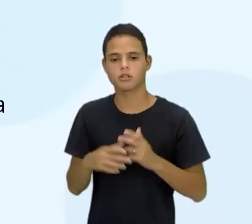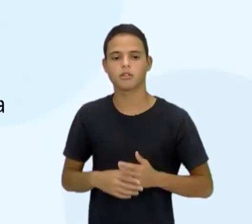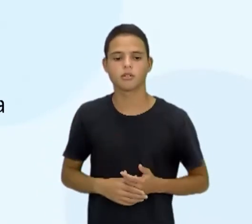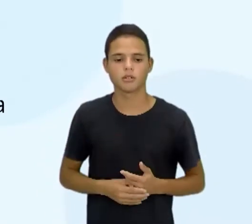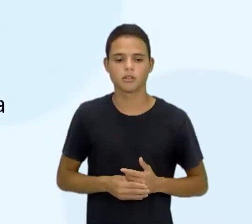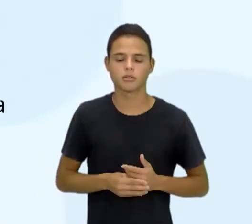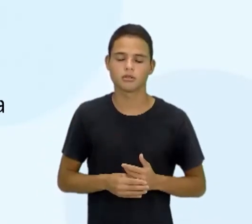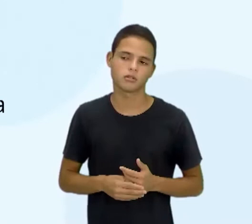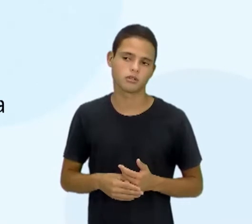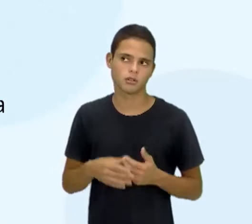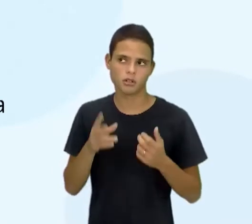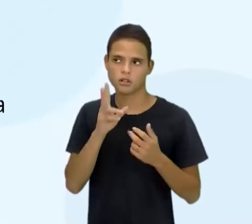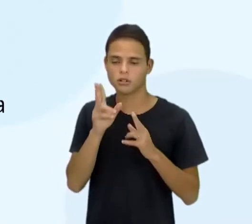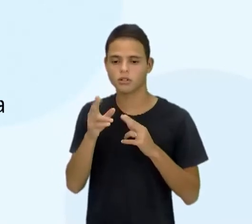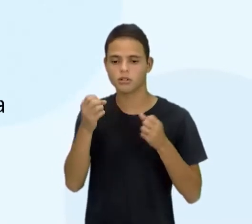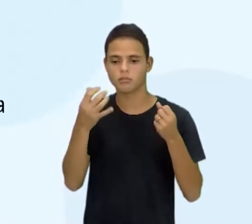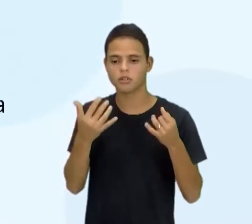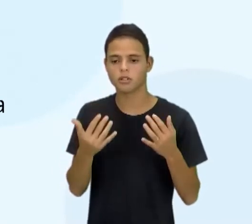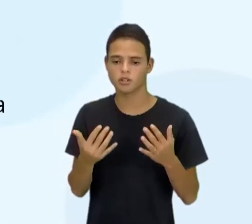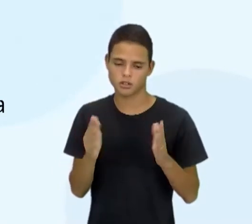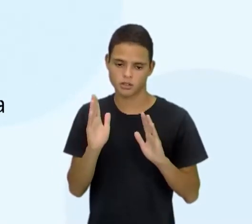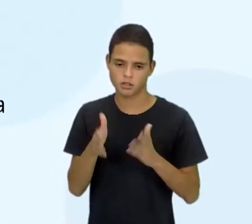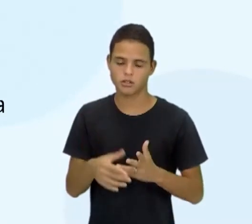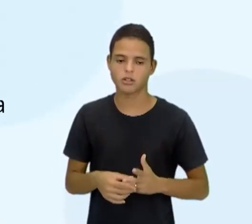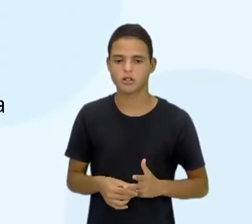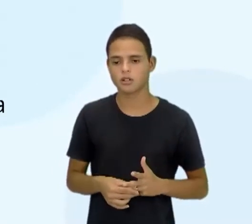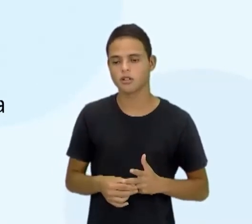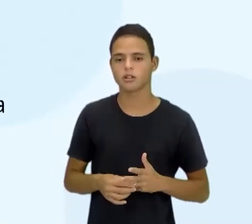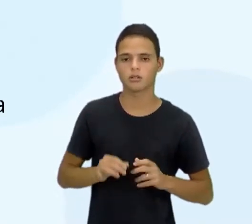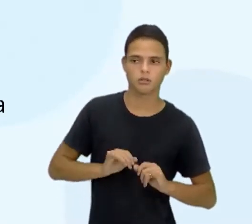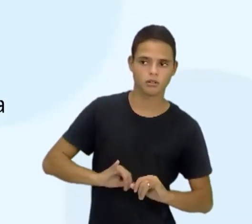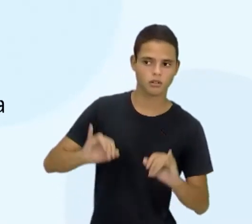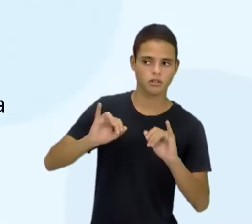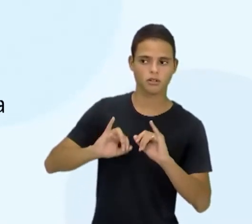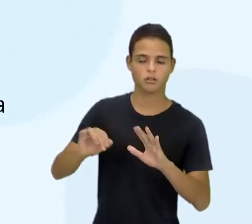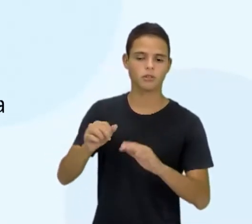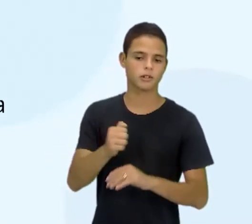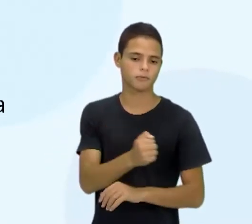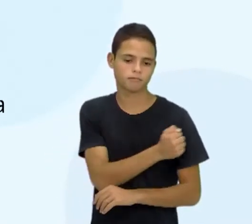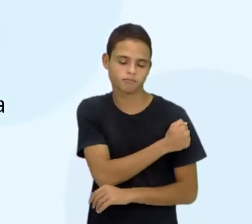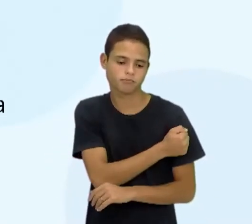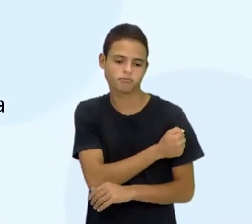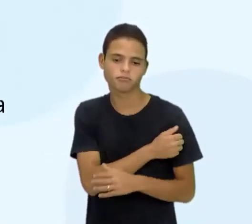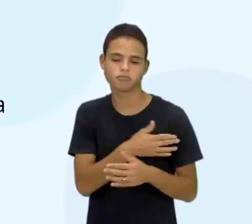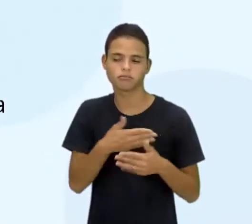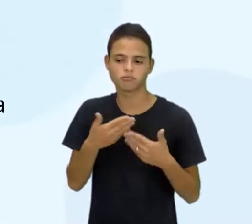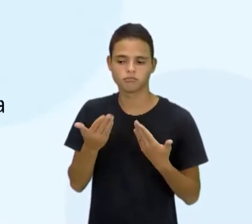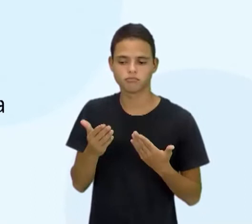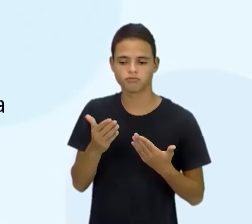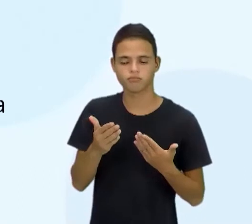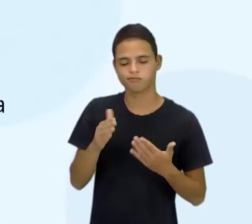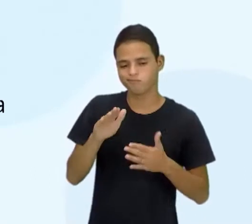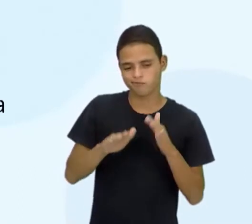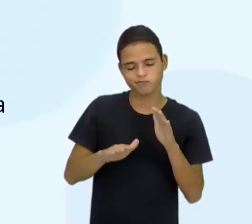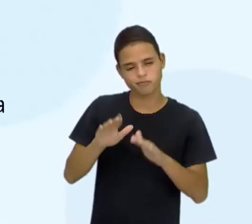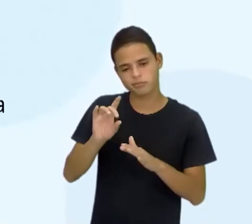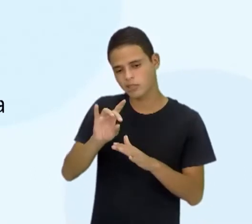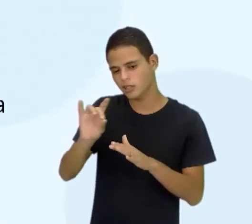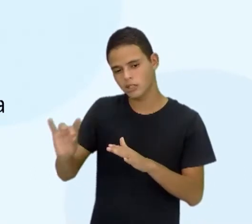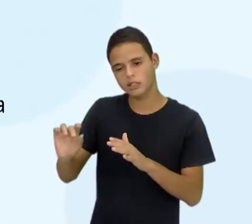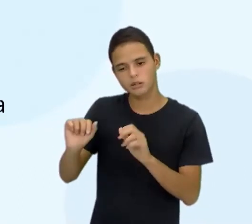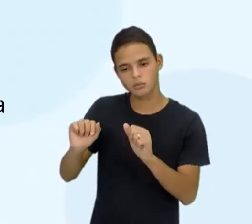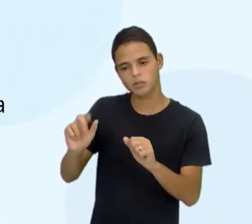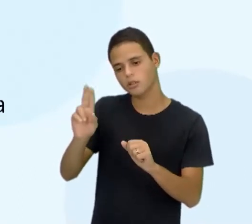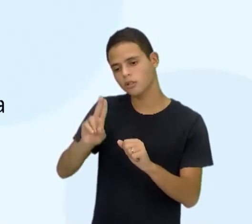Como mencionei, se esse texto vai ser divulgado por estudantes ou depende ali da situação,